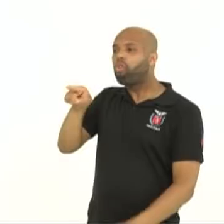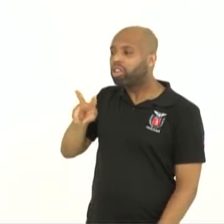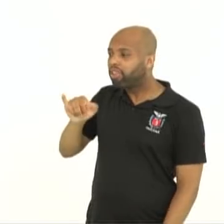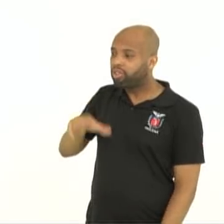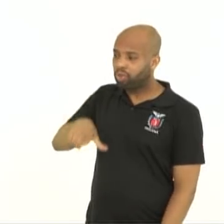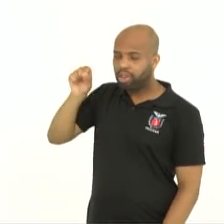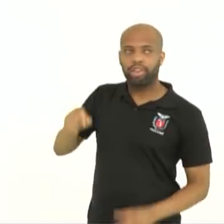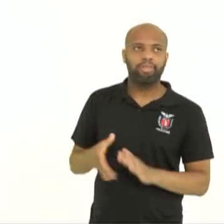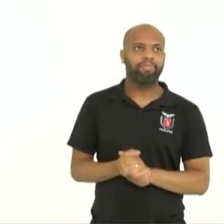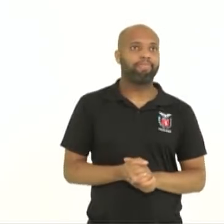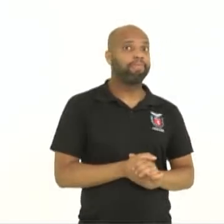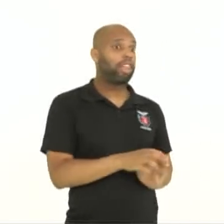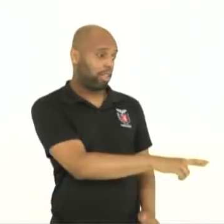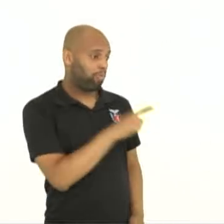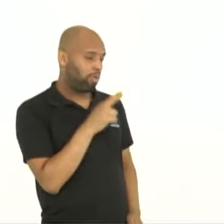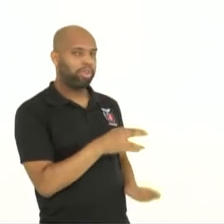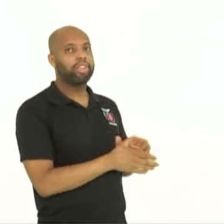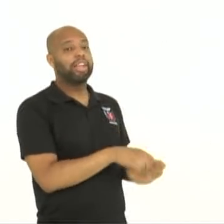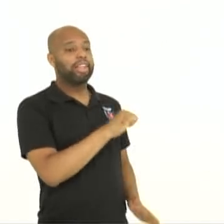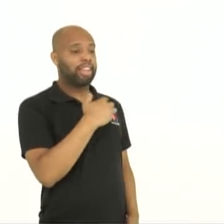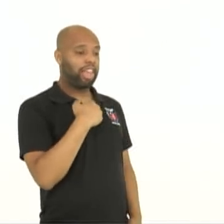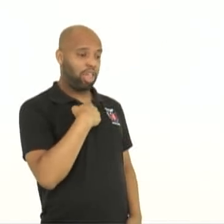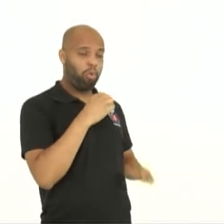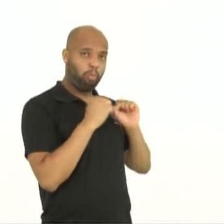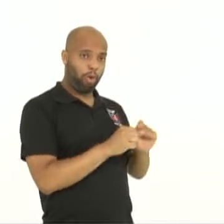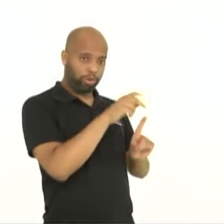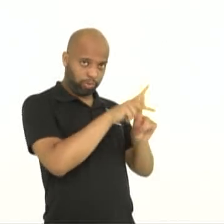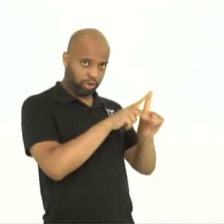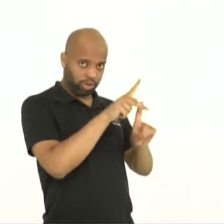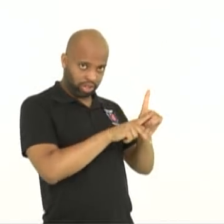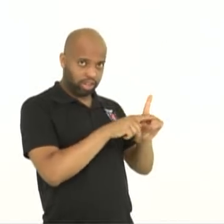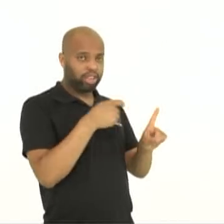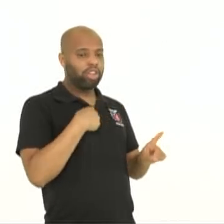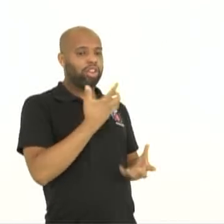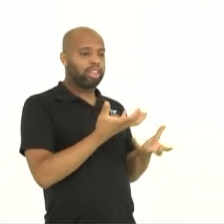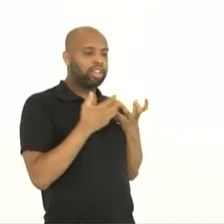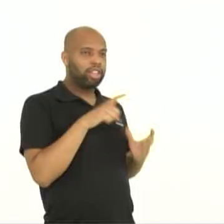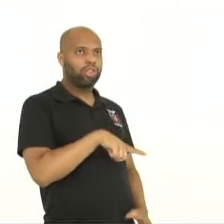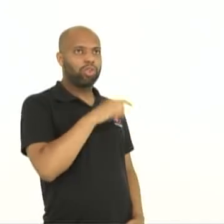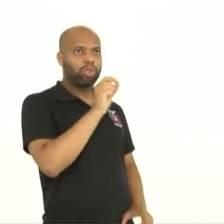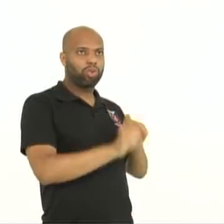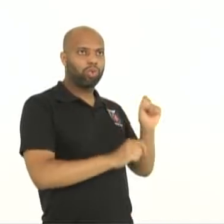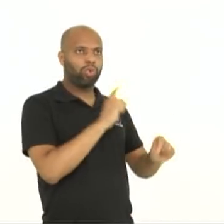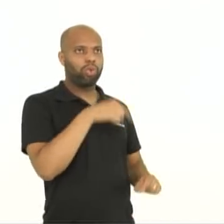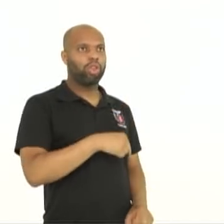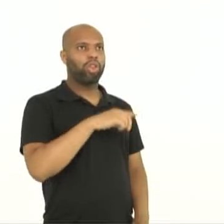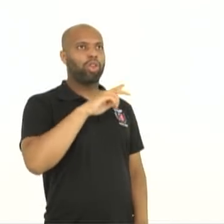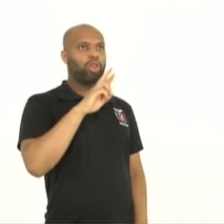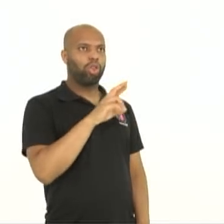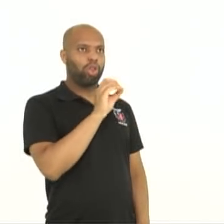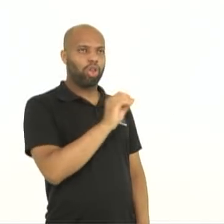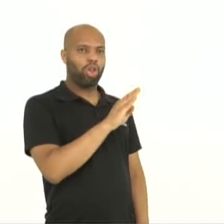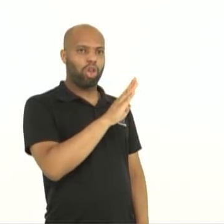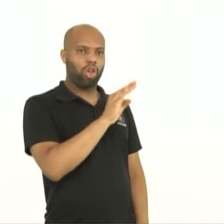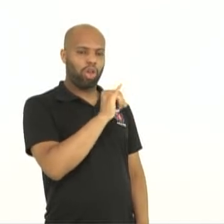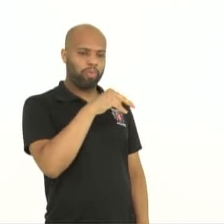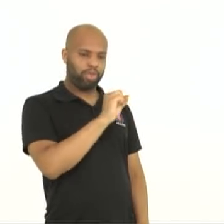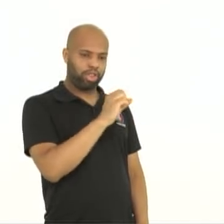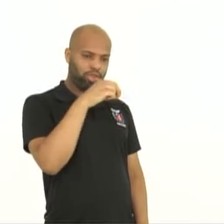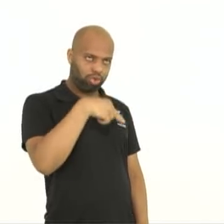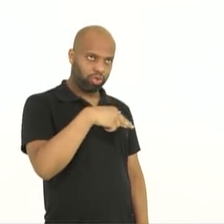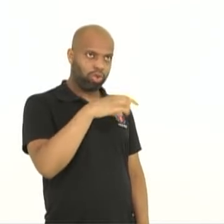escolheria? O Ziraldo responde: se pudesse virar um personagem, eu seria o Robinson Crusoe. Fiquei